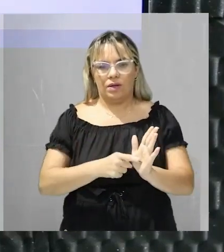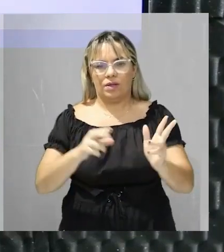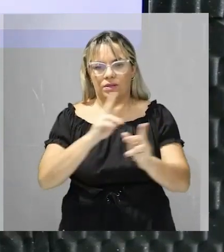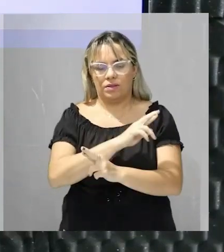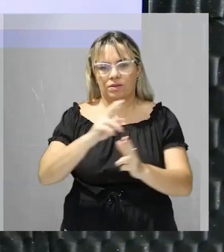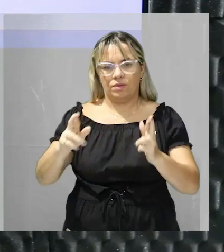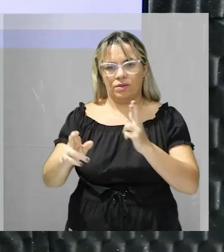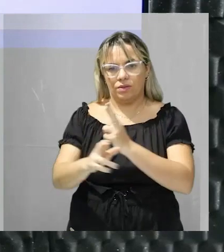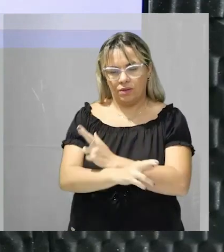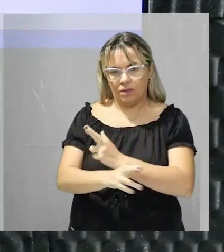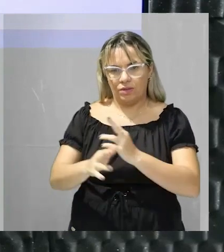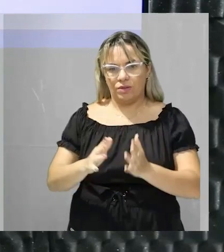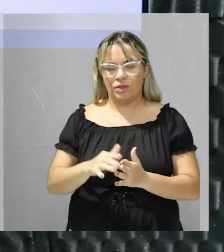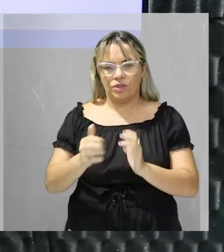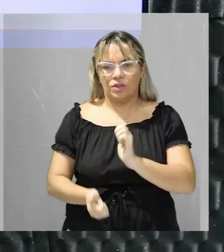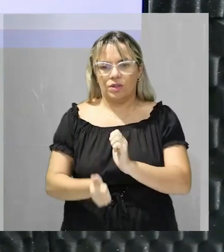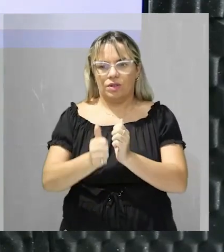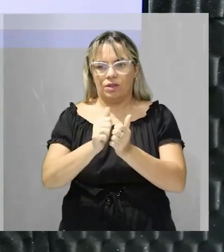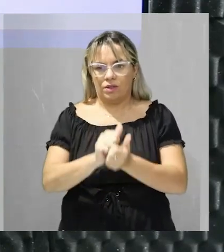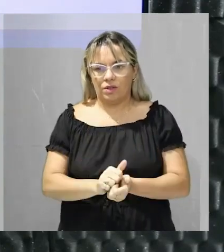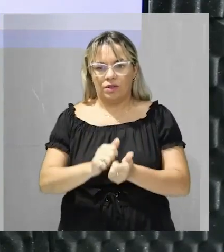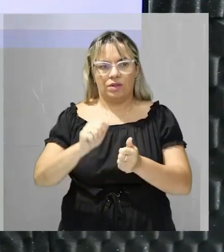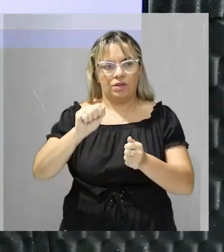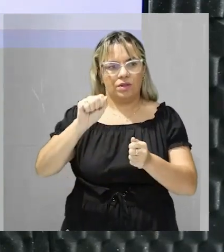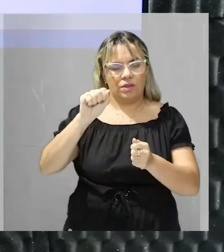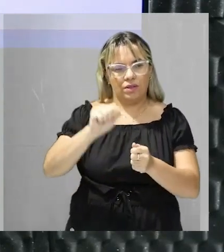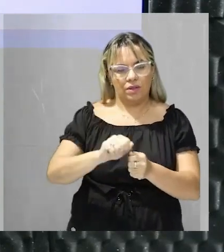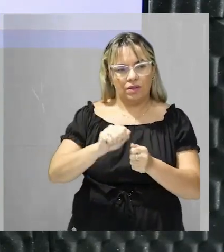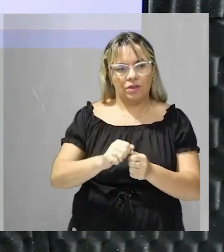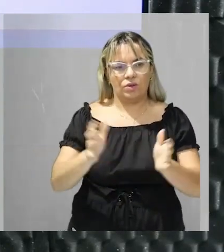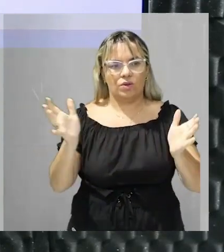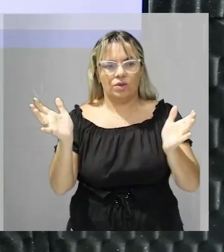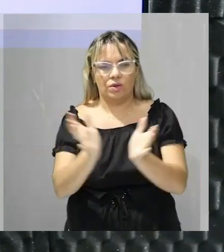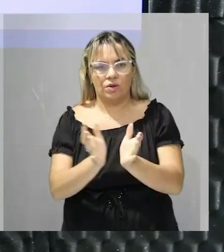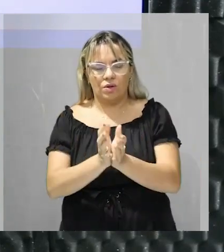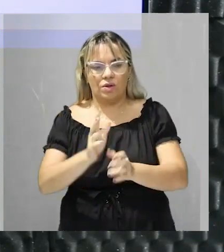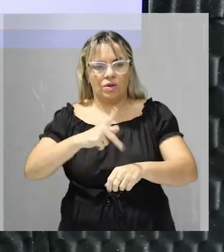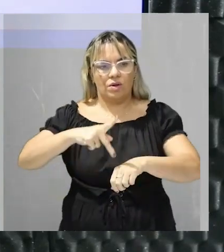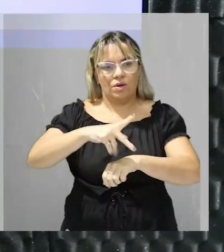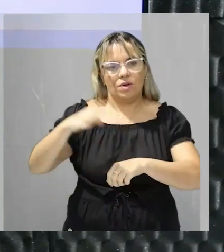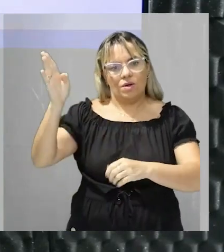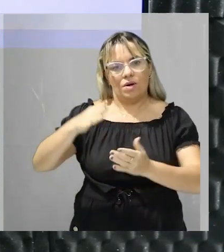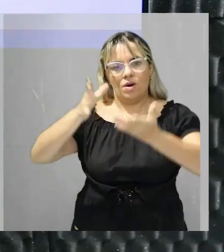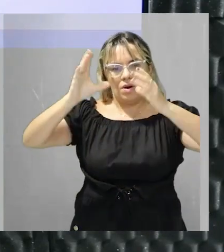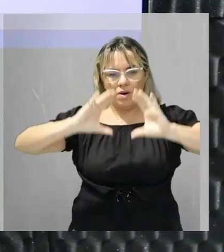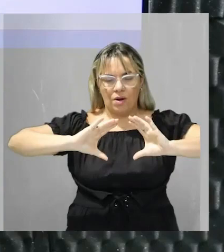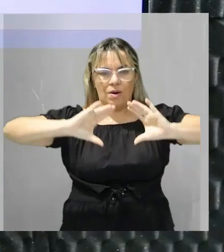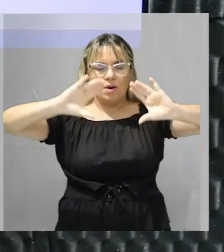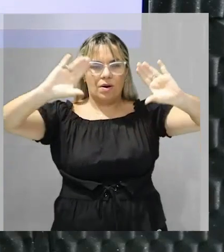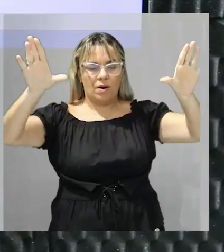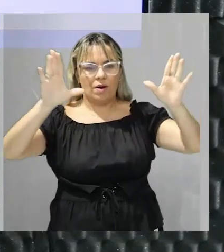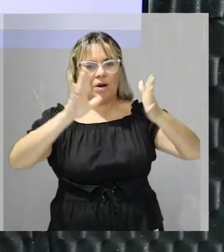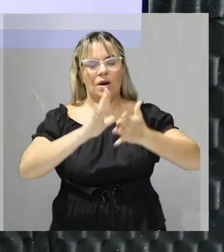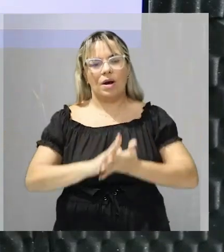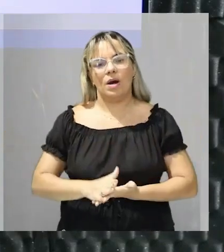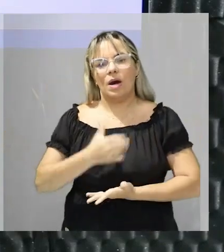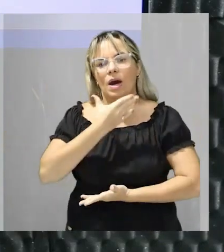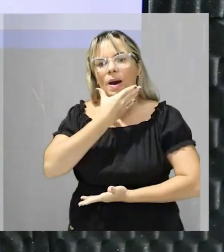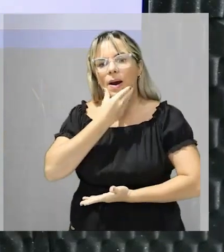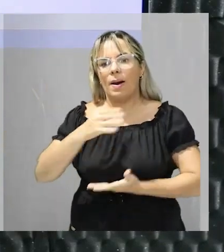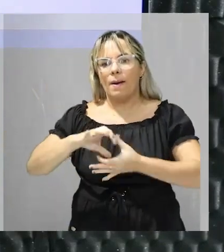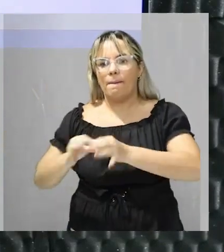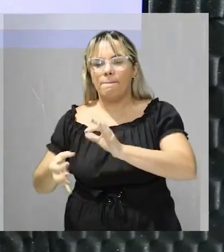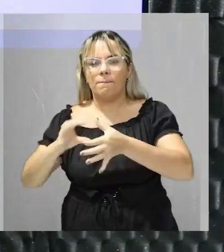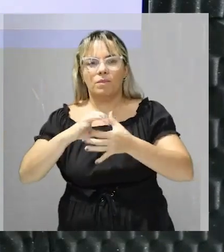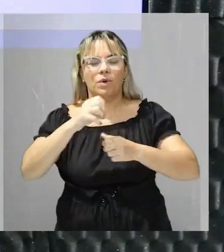a relação dos jogadores que fizeram parte da Seleção Brasileira de voleibol masculino nas Olimpíadas